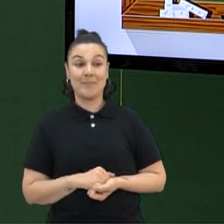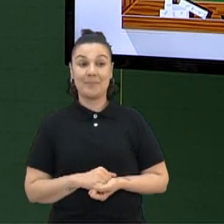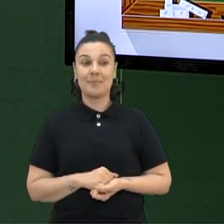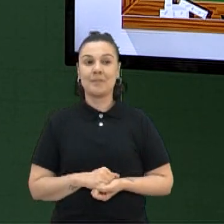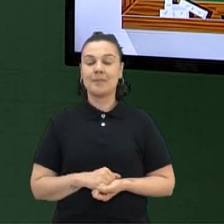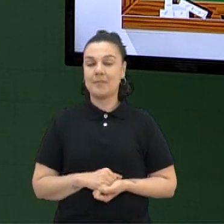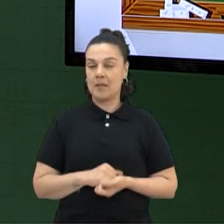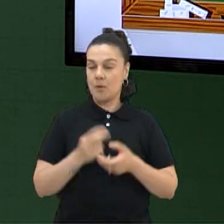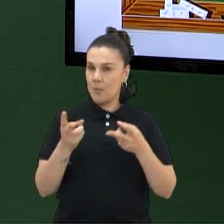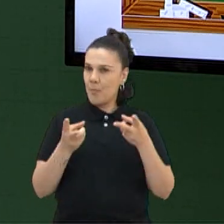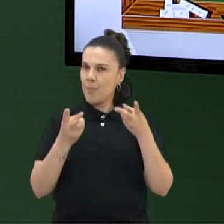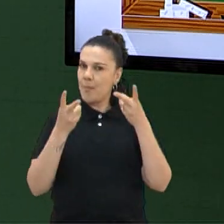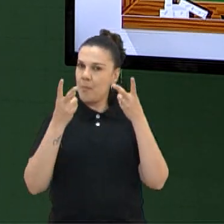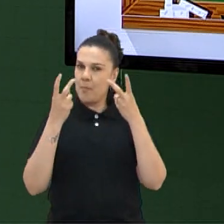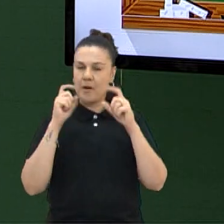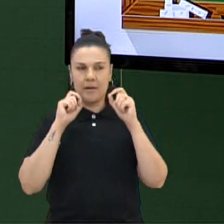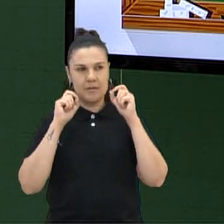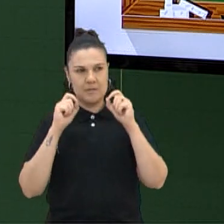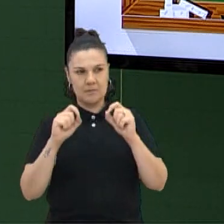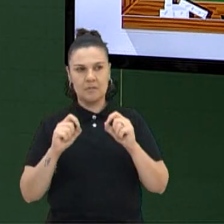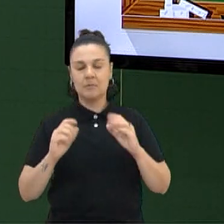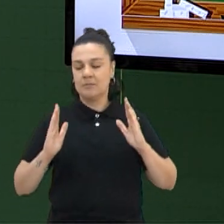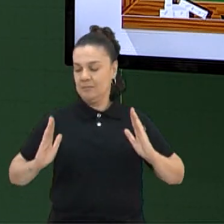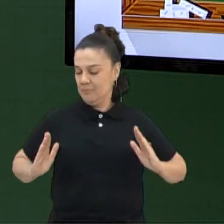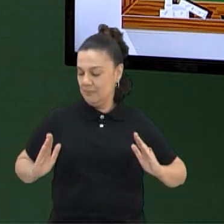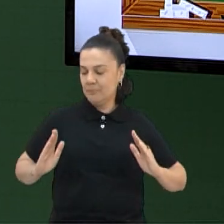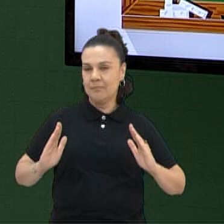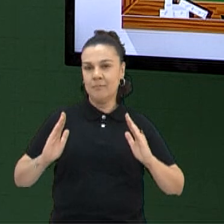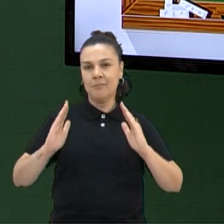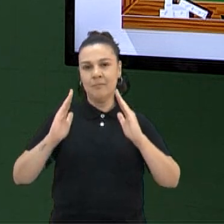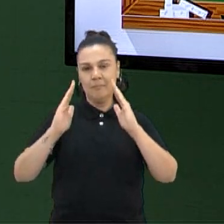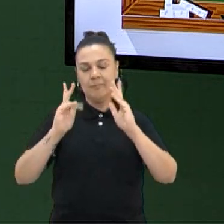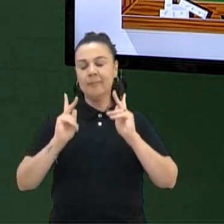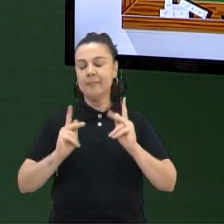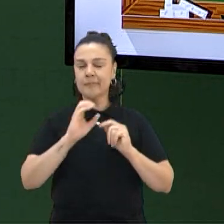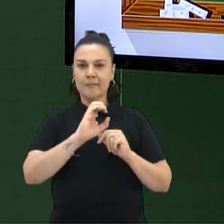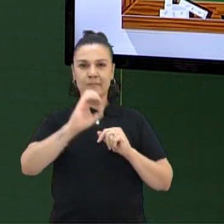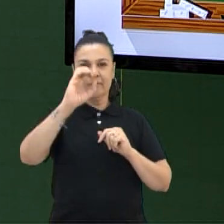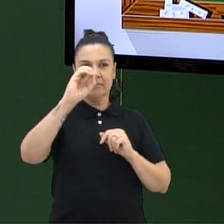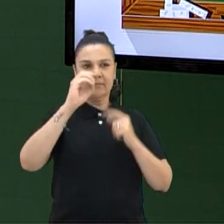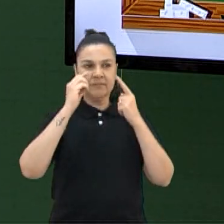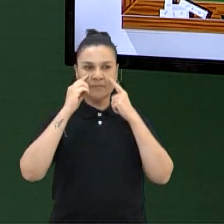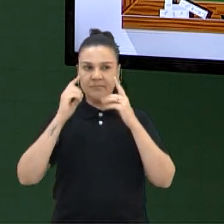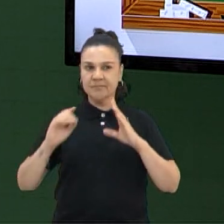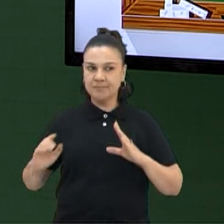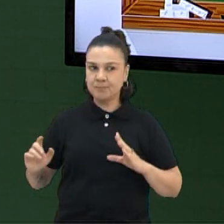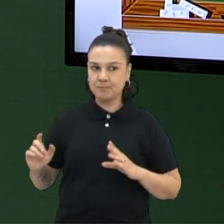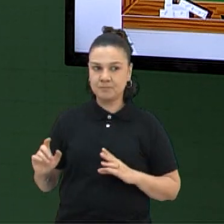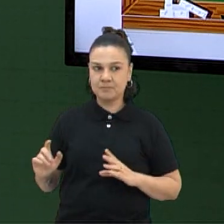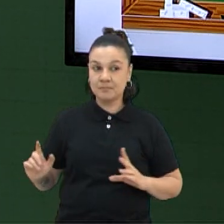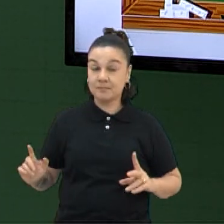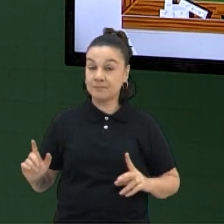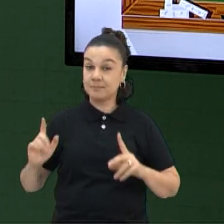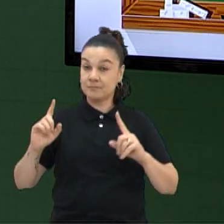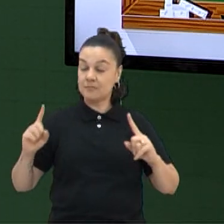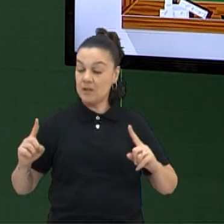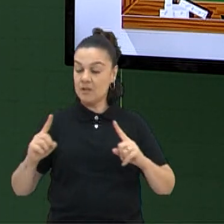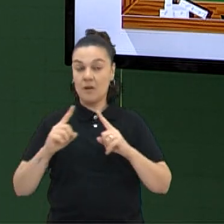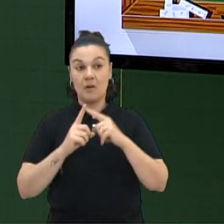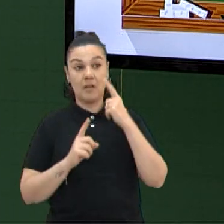né? Perceba que eles estão indo, né? Se a gente for projetar a continuação, olha